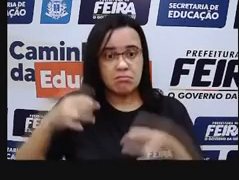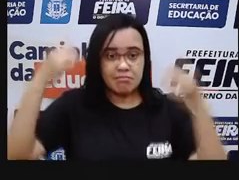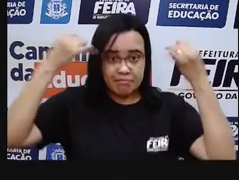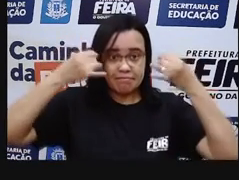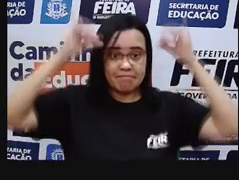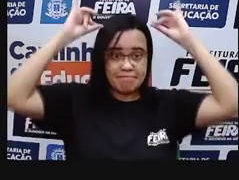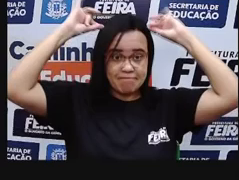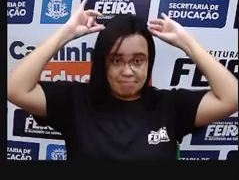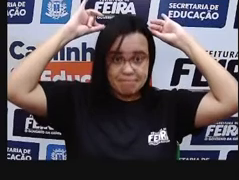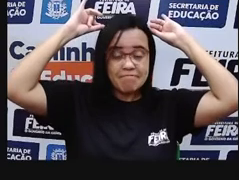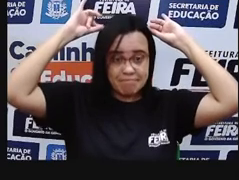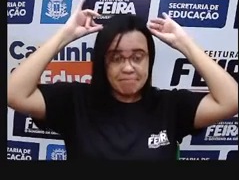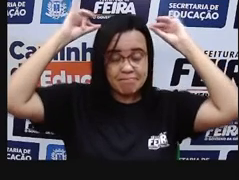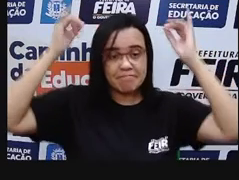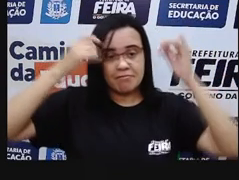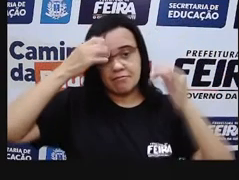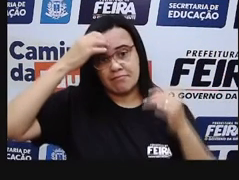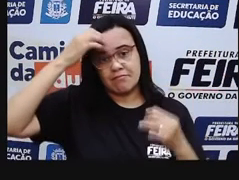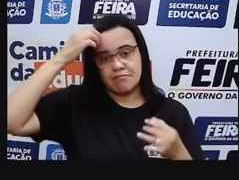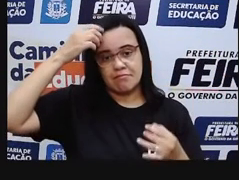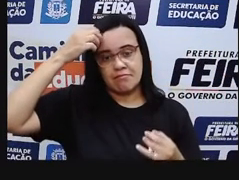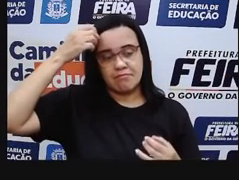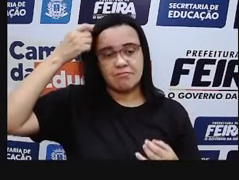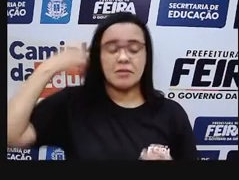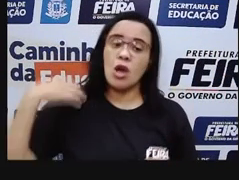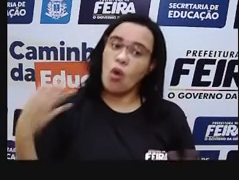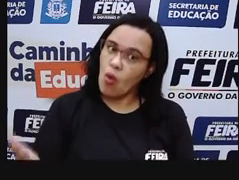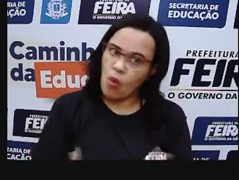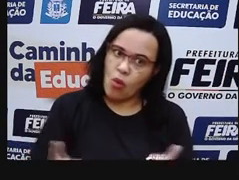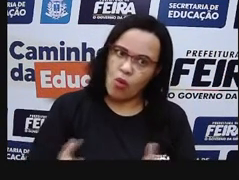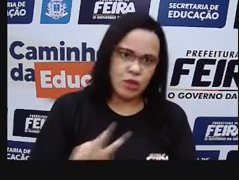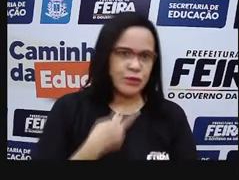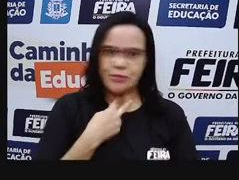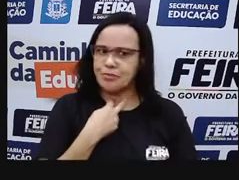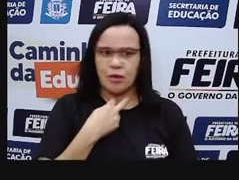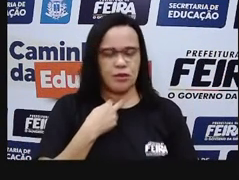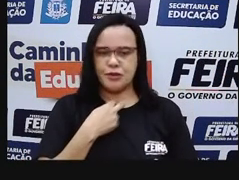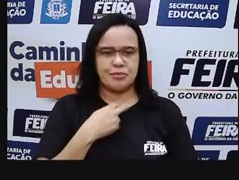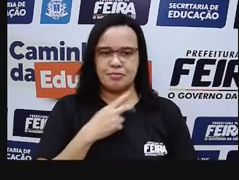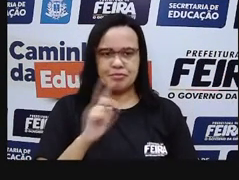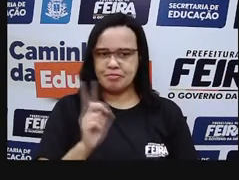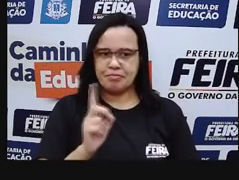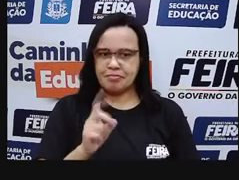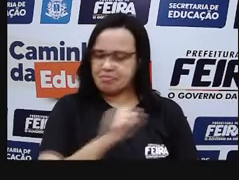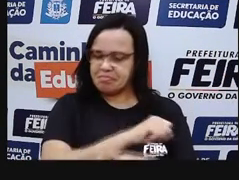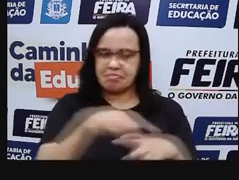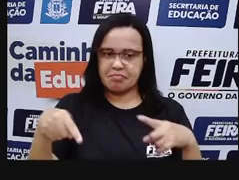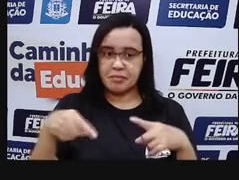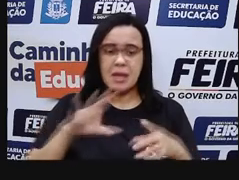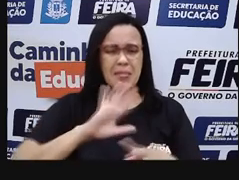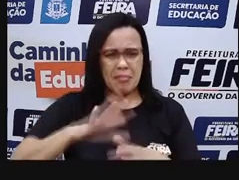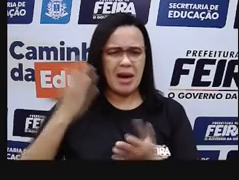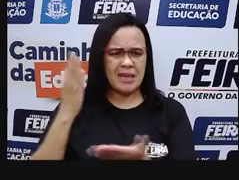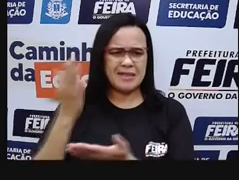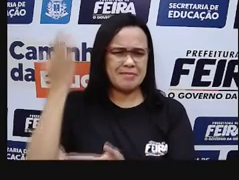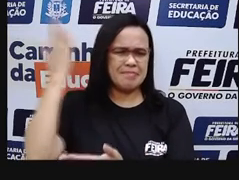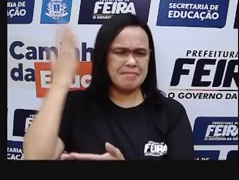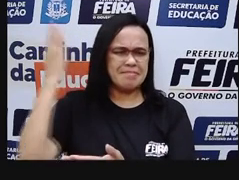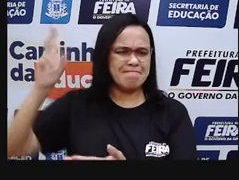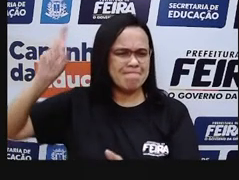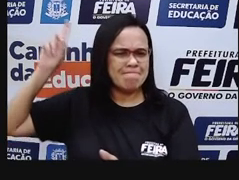que ele fez hoje dentro da ética tudo é isso não é mais admitido mas na época foi a